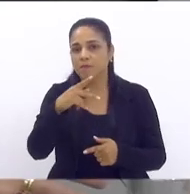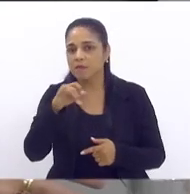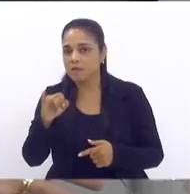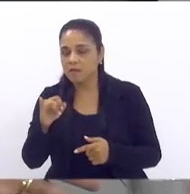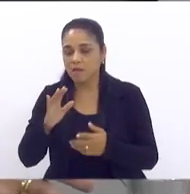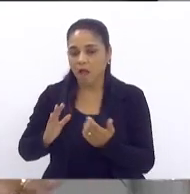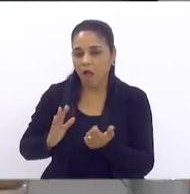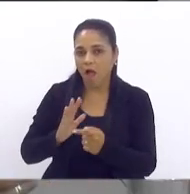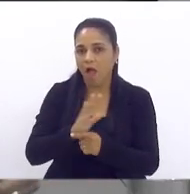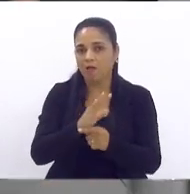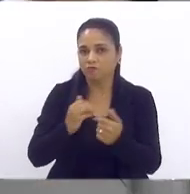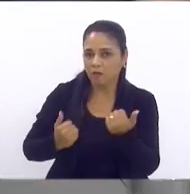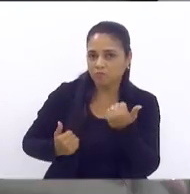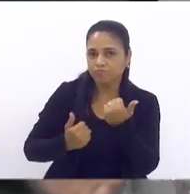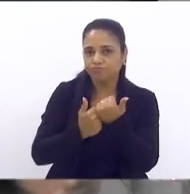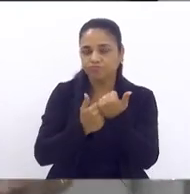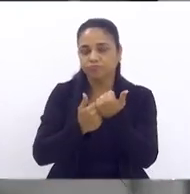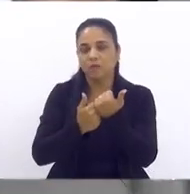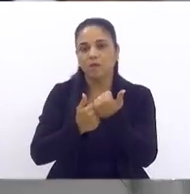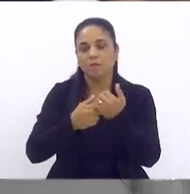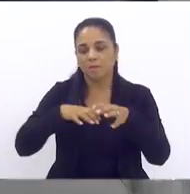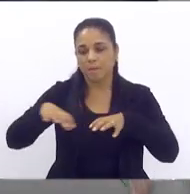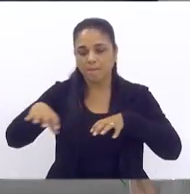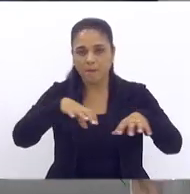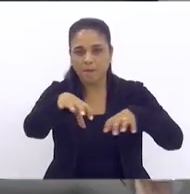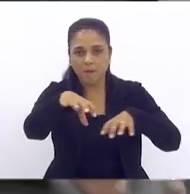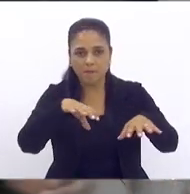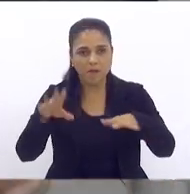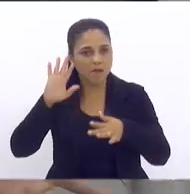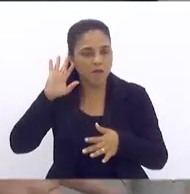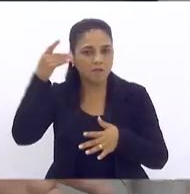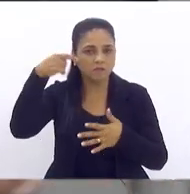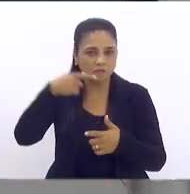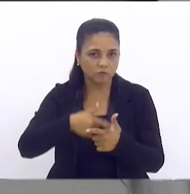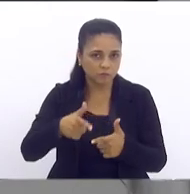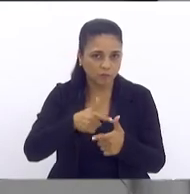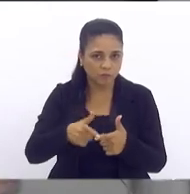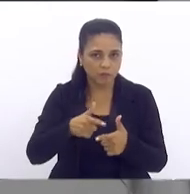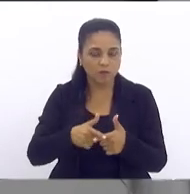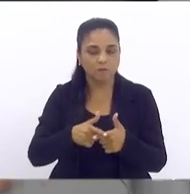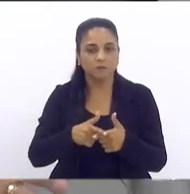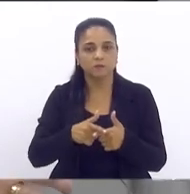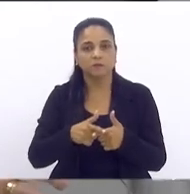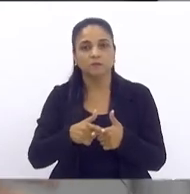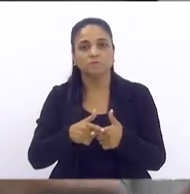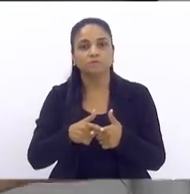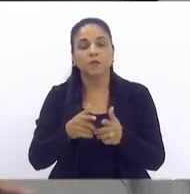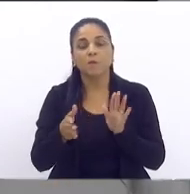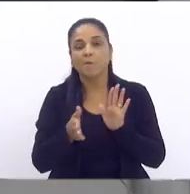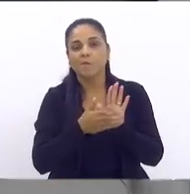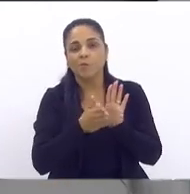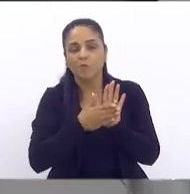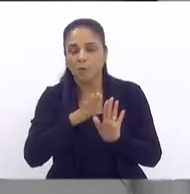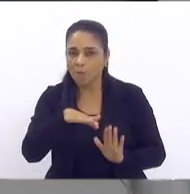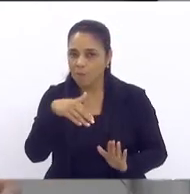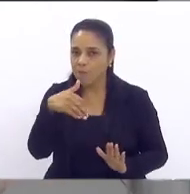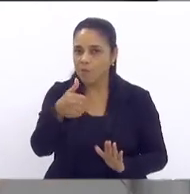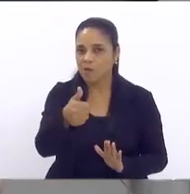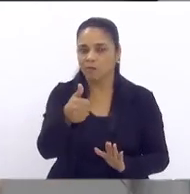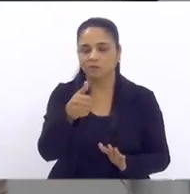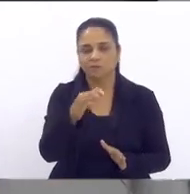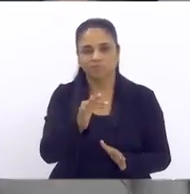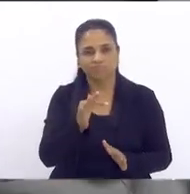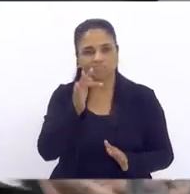de colaborar para desmistificar essas questões, chegar a um consenso e tentar propor as melhorias necessárias para que a